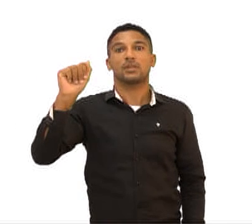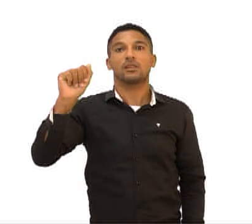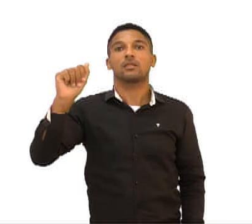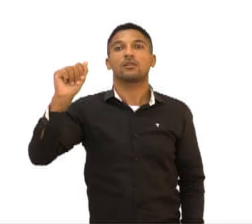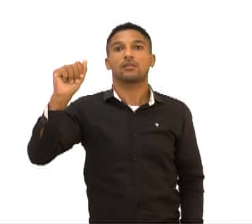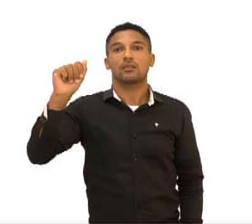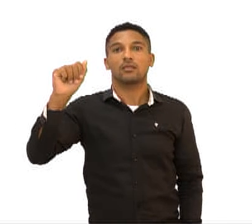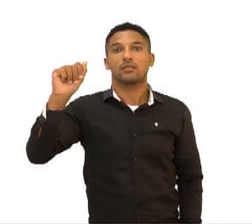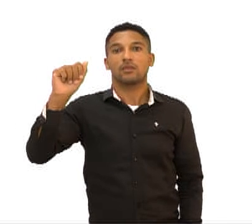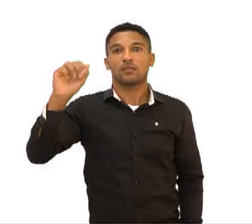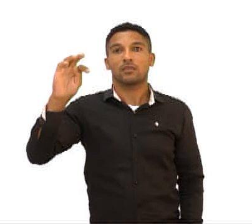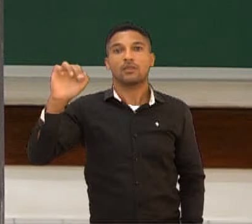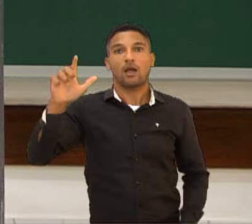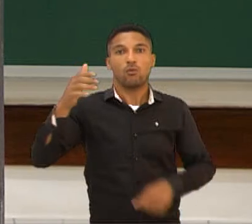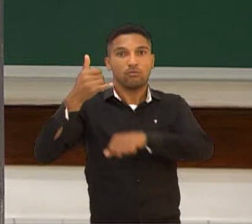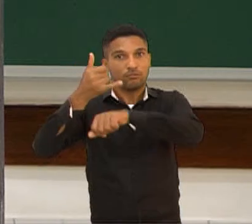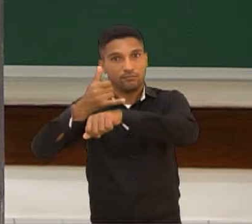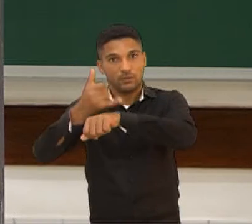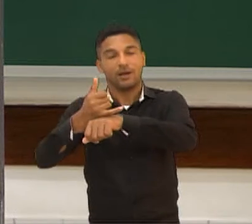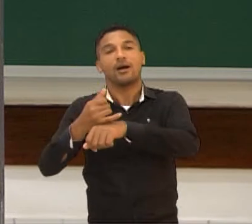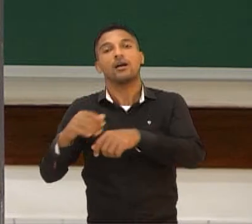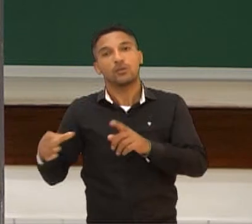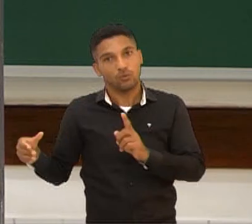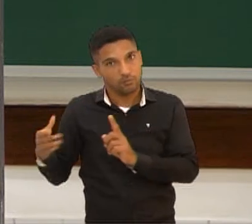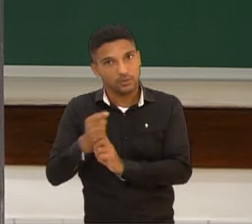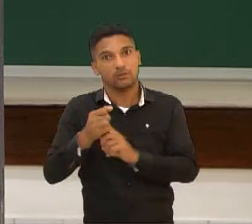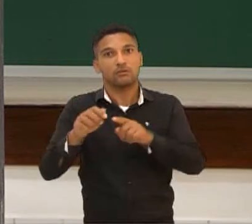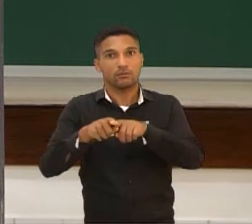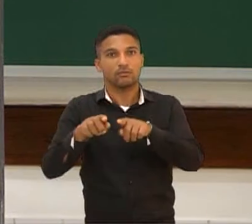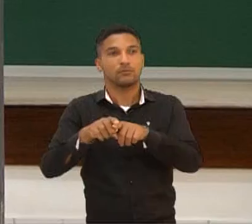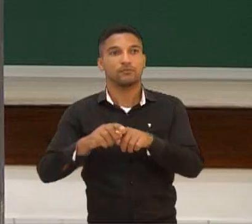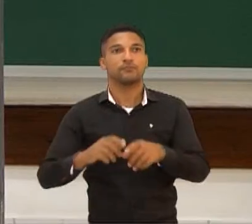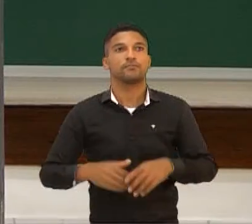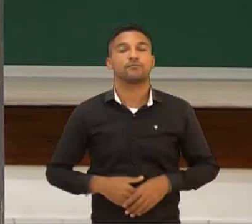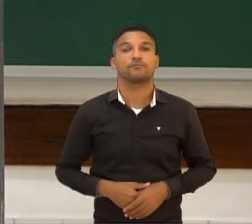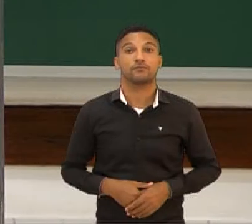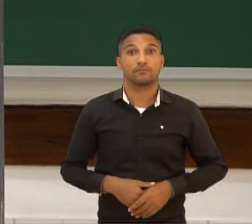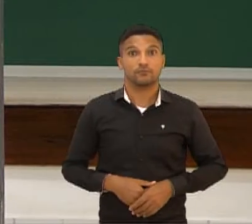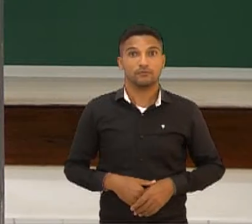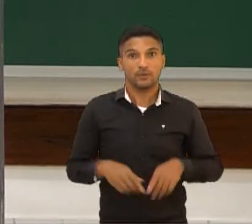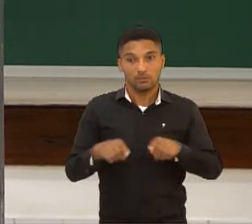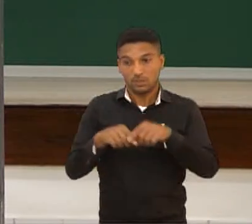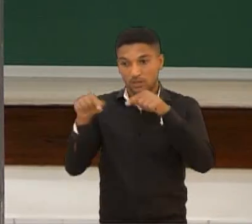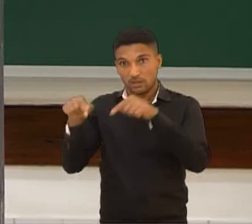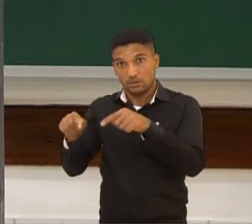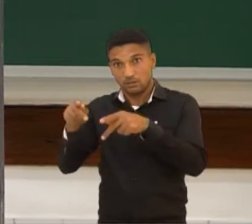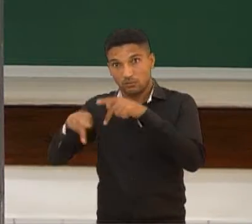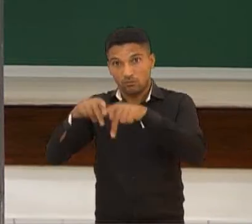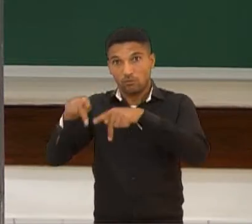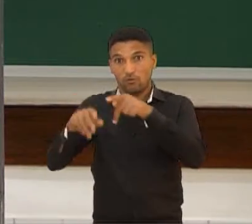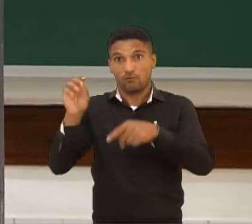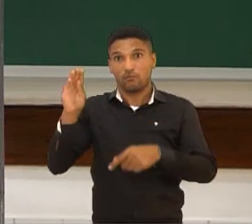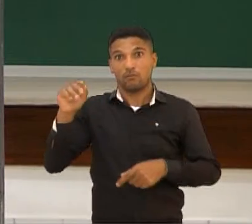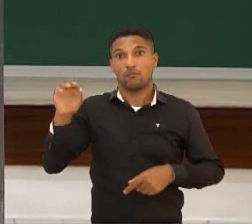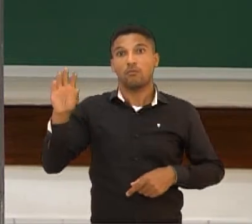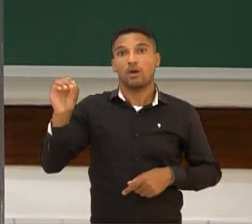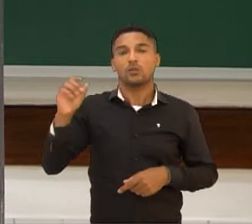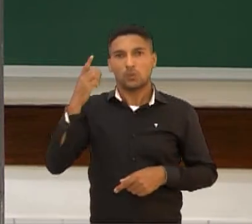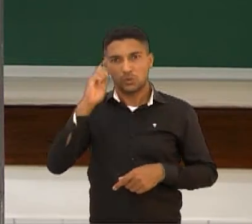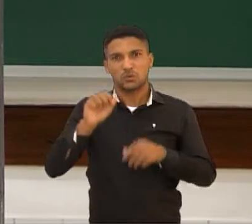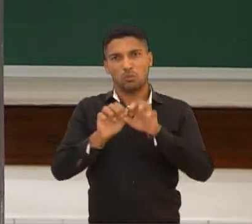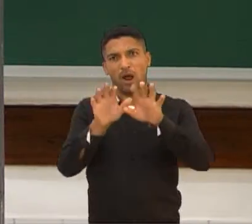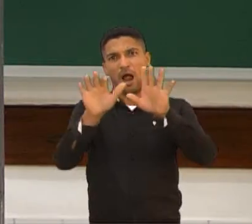grandes destaques, né, seja, na verdade, das teorias que destacam esses povos bantus para terem conseguido se expandir e